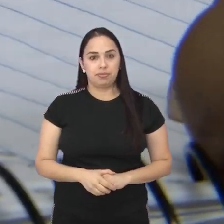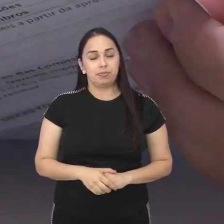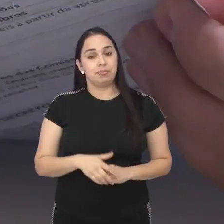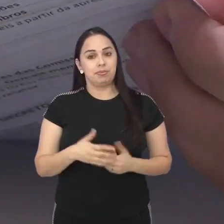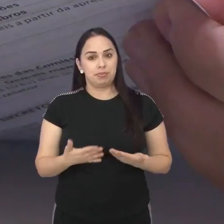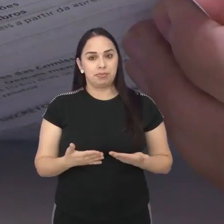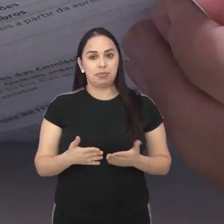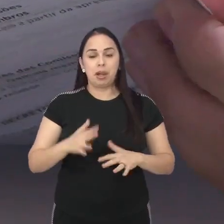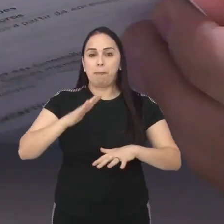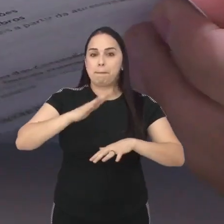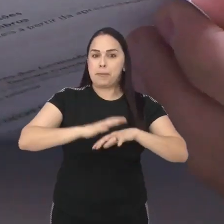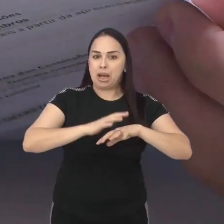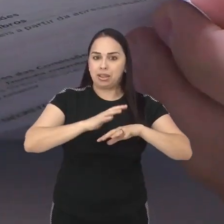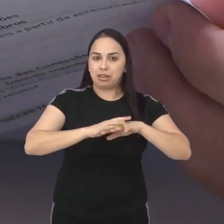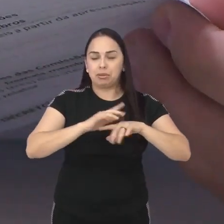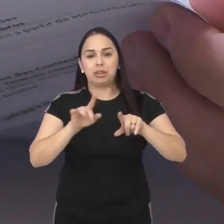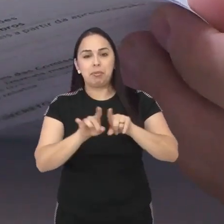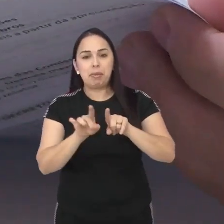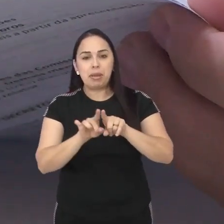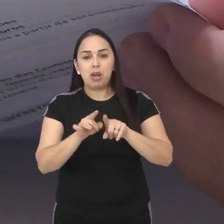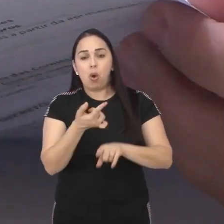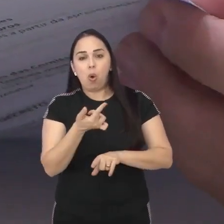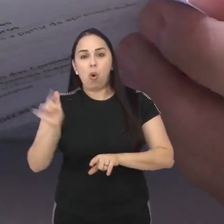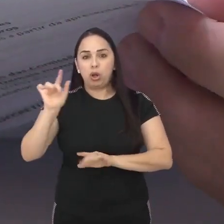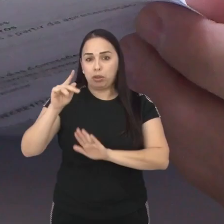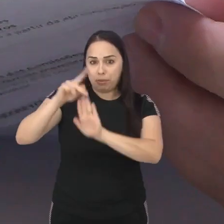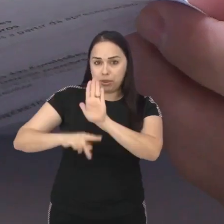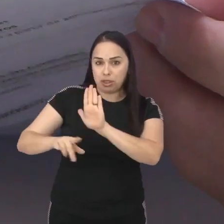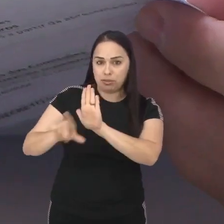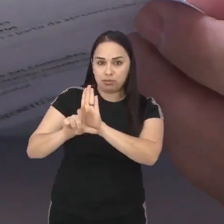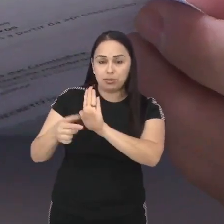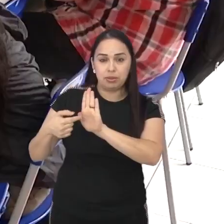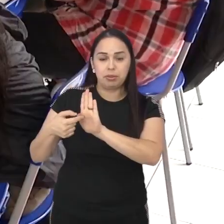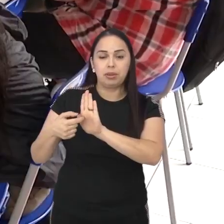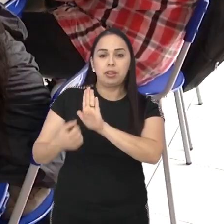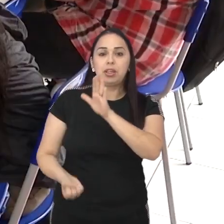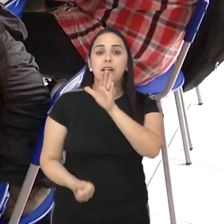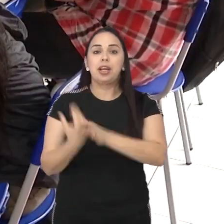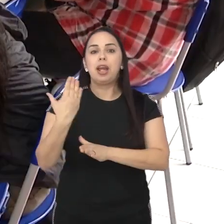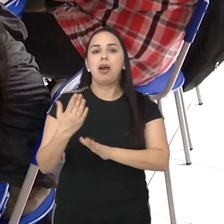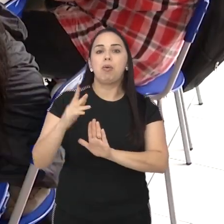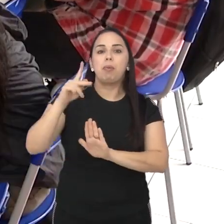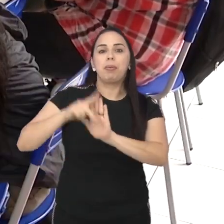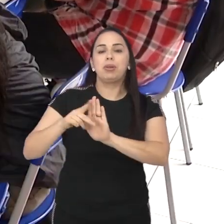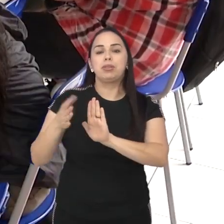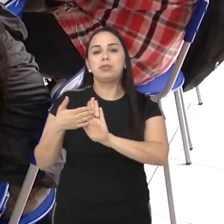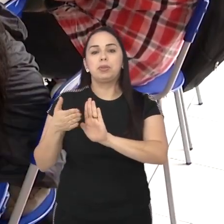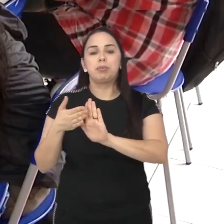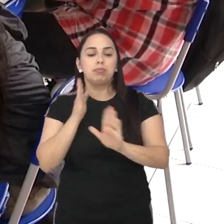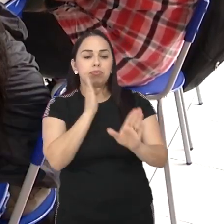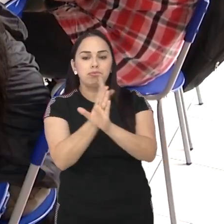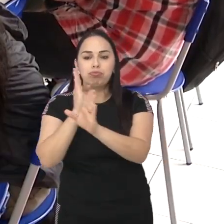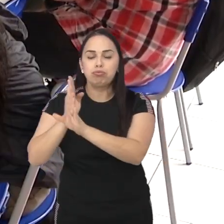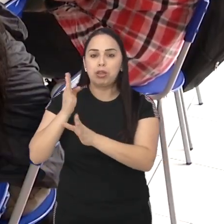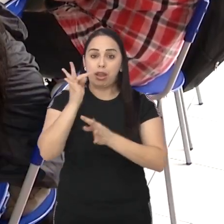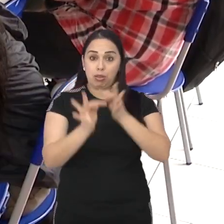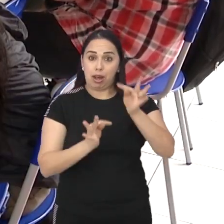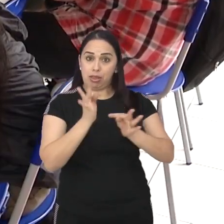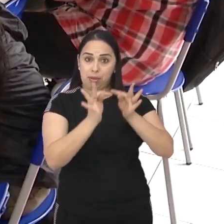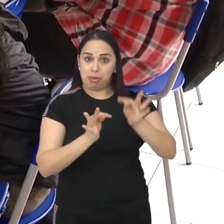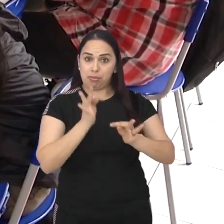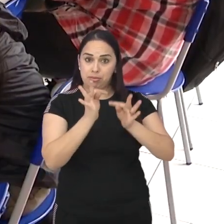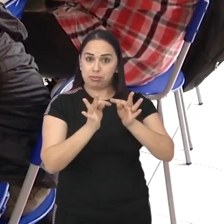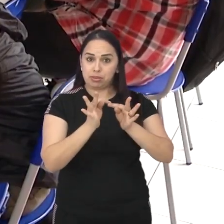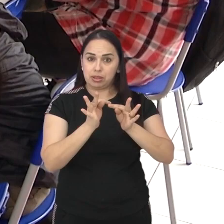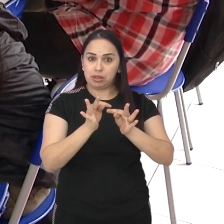pública. Com uma temática semelhante, outro projeto permite a implantação de um programa para diagnóstico e